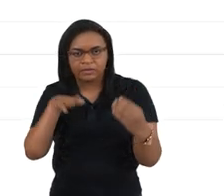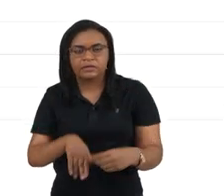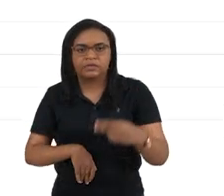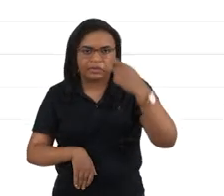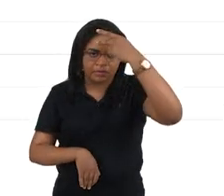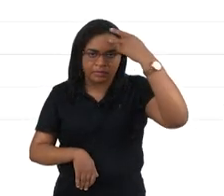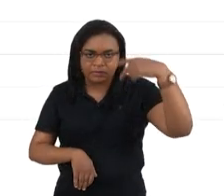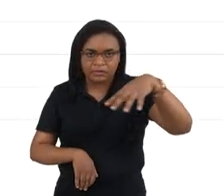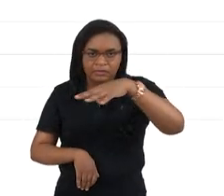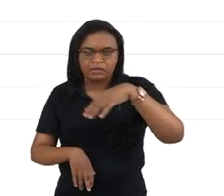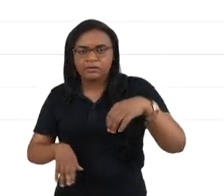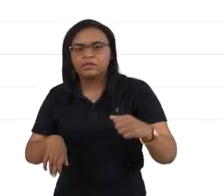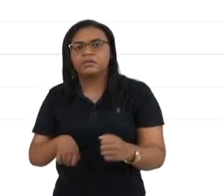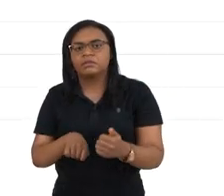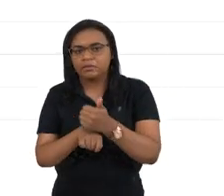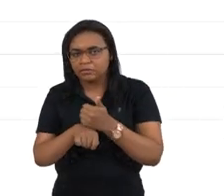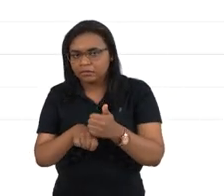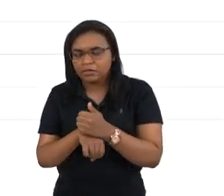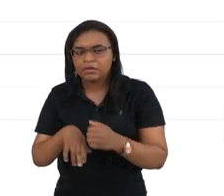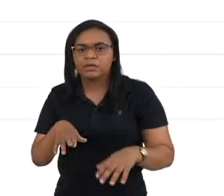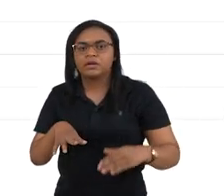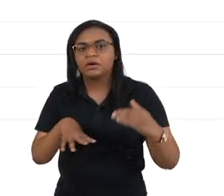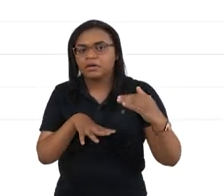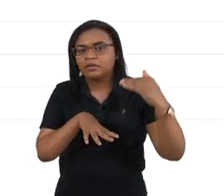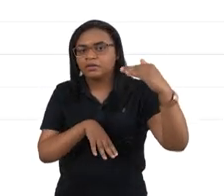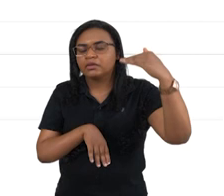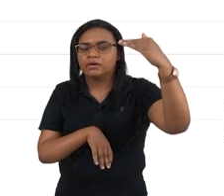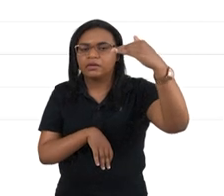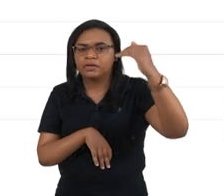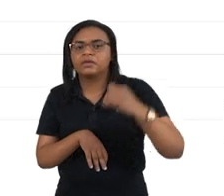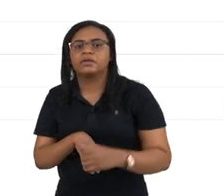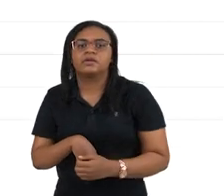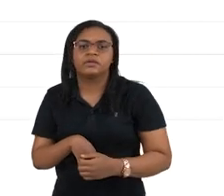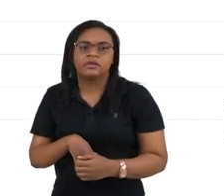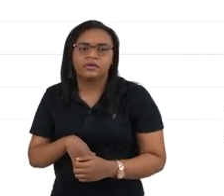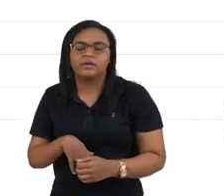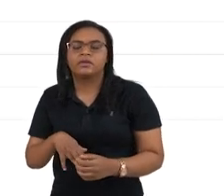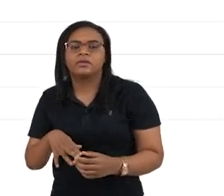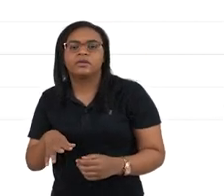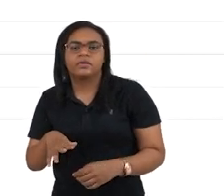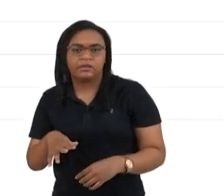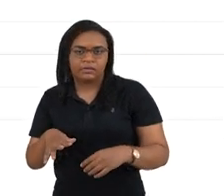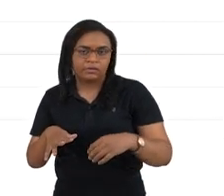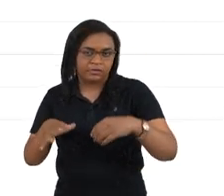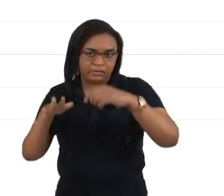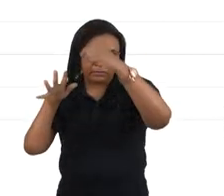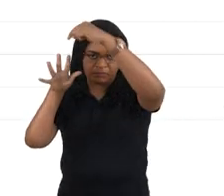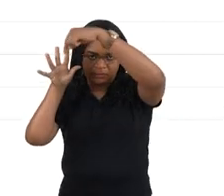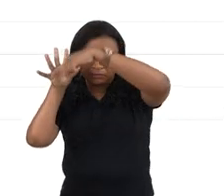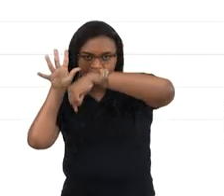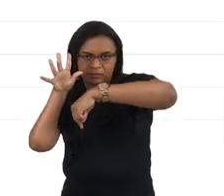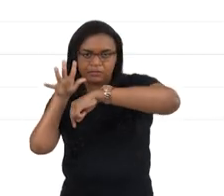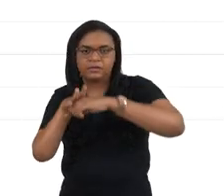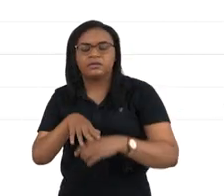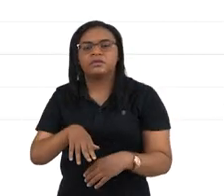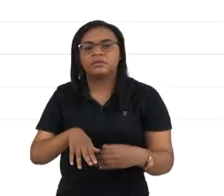mais pessoas trabalhando para acelerar o processo. Então, como é inverso, a gente mantém essa daqui do jeito que está e inverte a outra. Se o 40